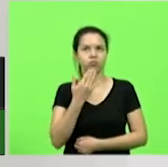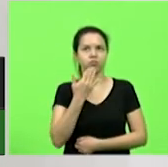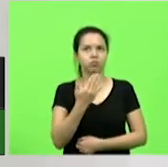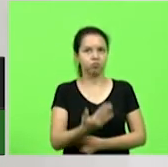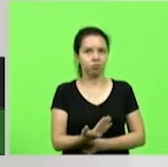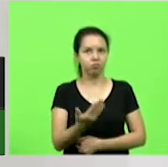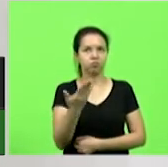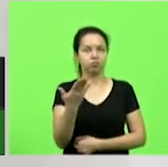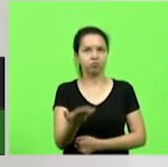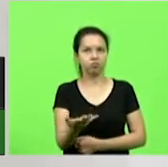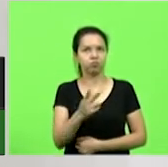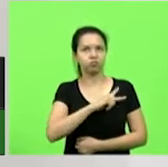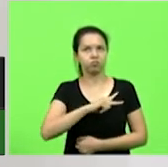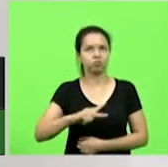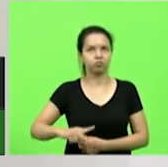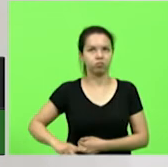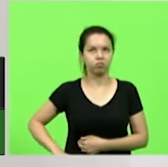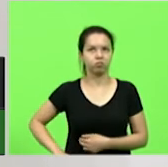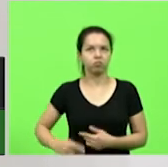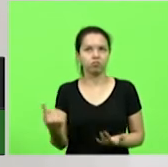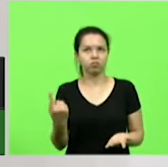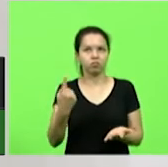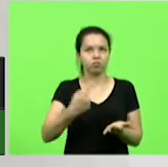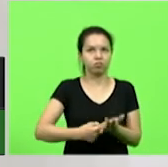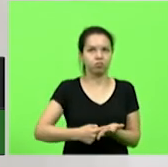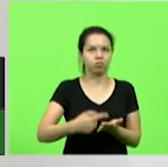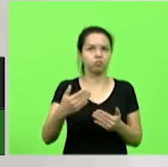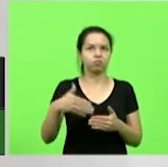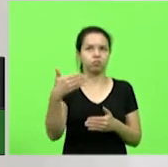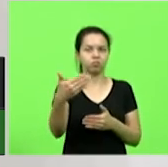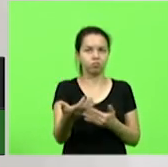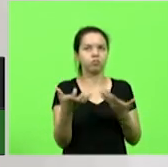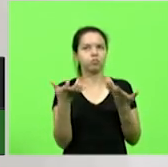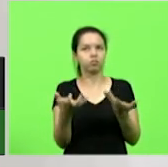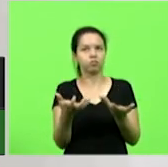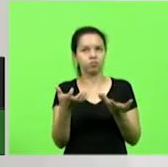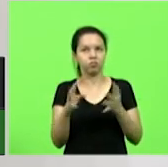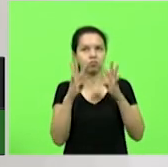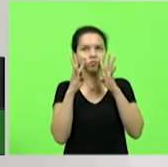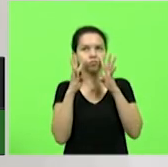que marque na menor brevidade possível, eu gostaria muitíssimo de ouvir